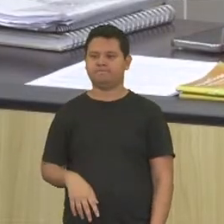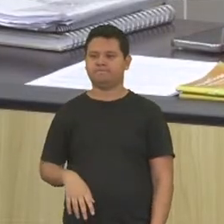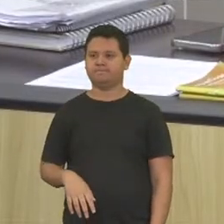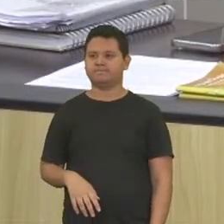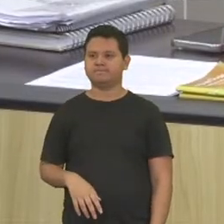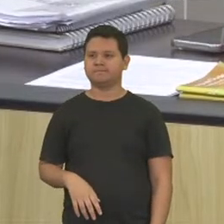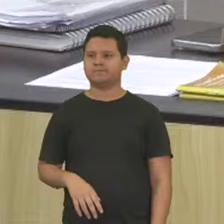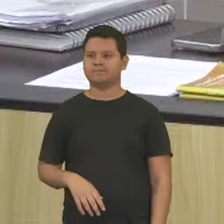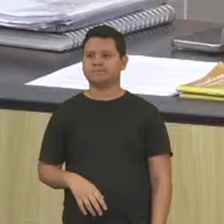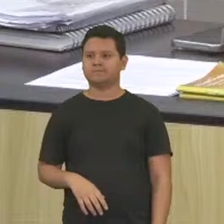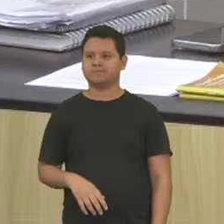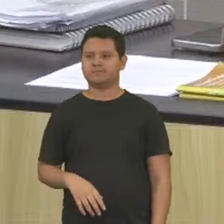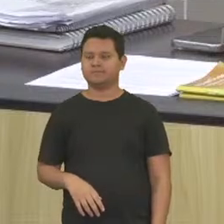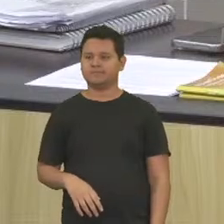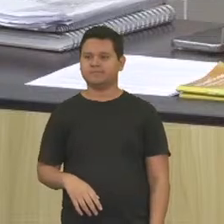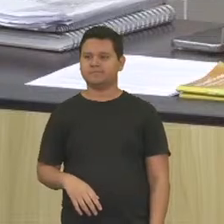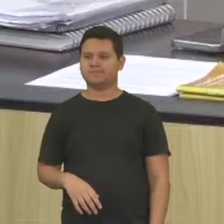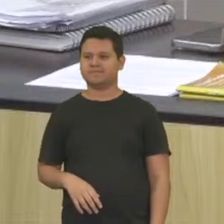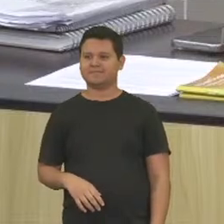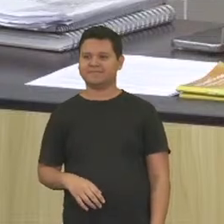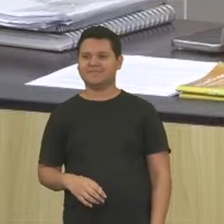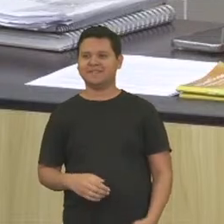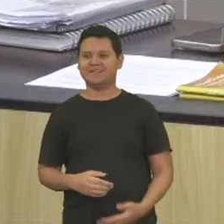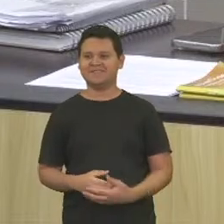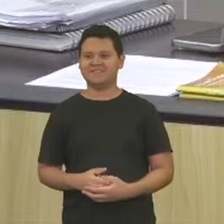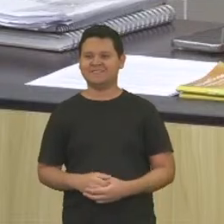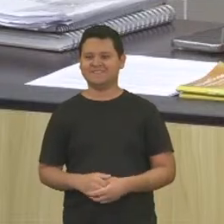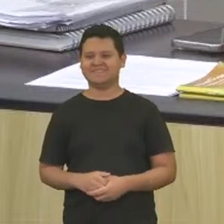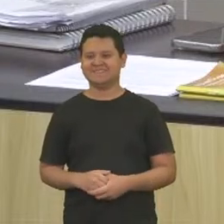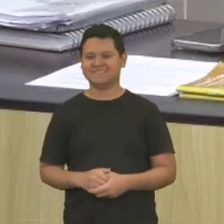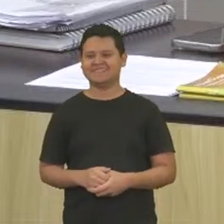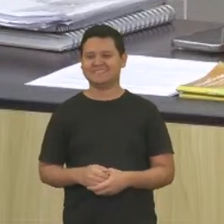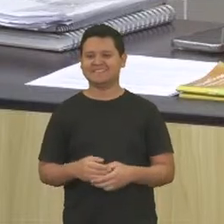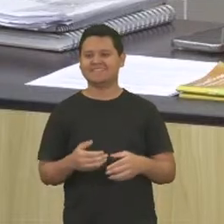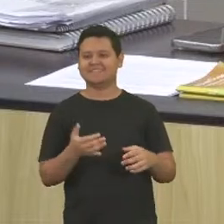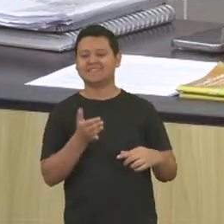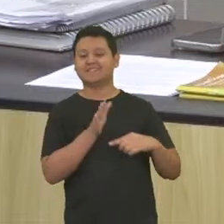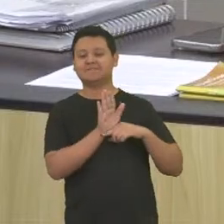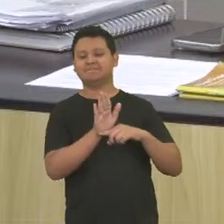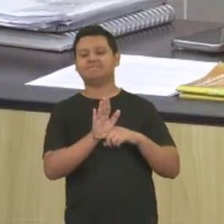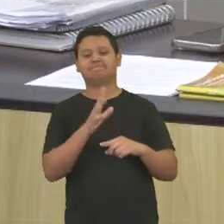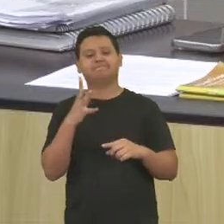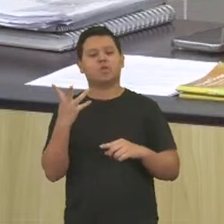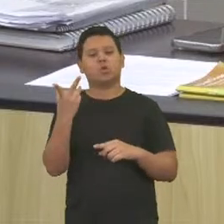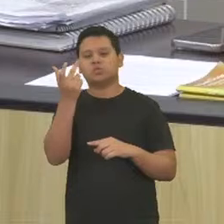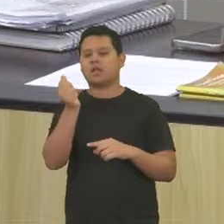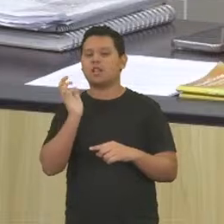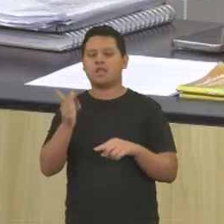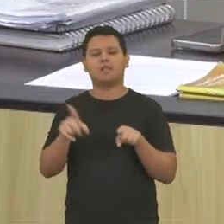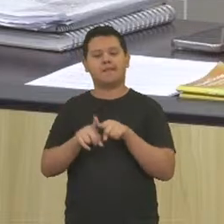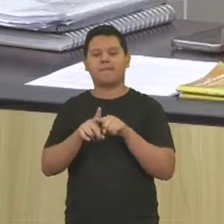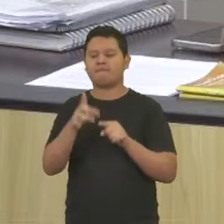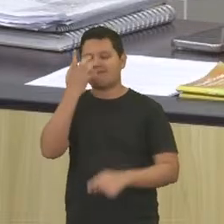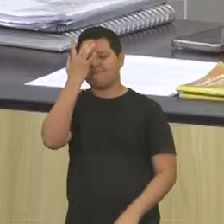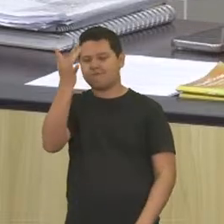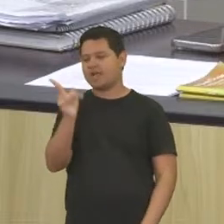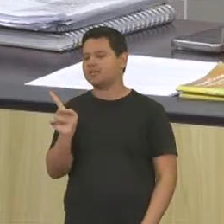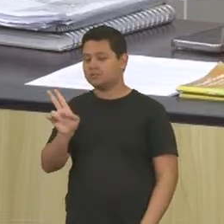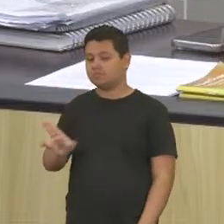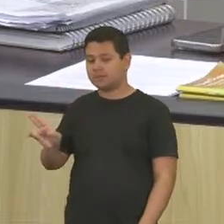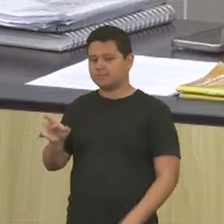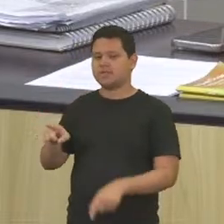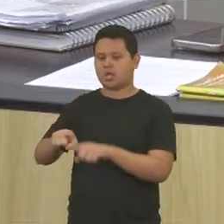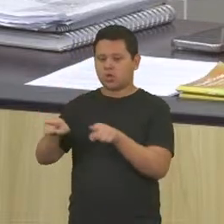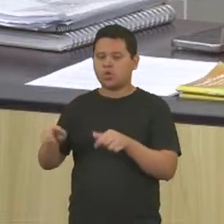encontro com o seu projeto, vai favorecer muito ele, tendo a ligação de água, já a instalação também desses bebedouros por parte do